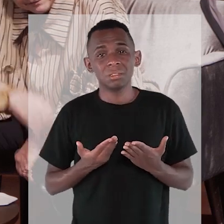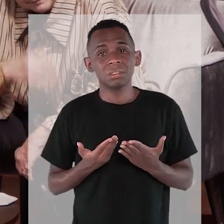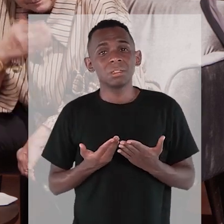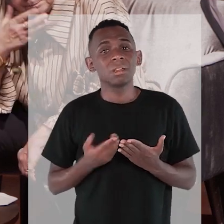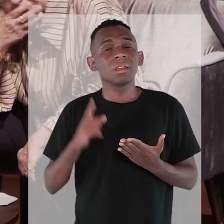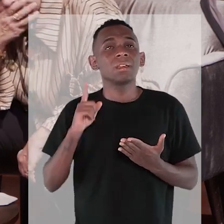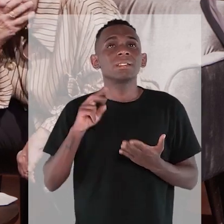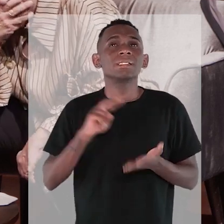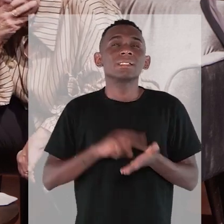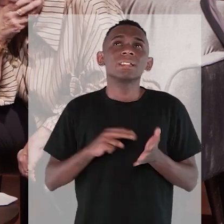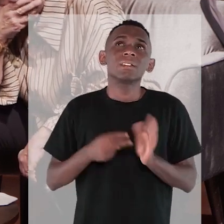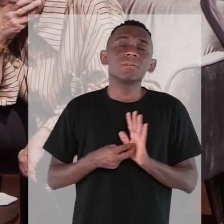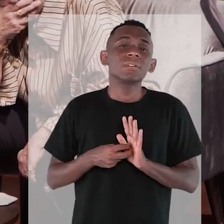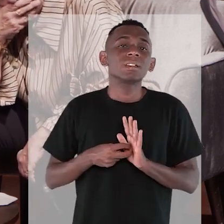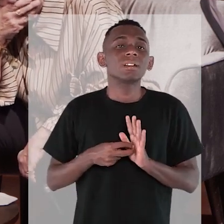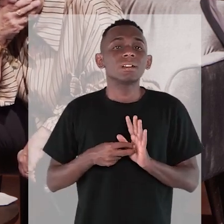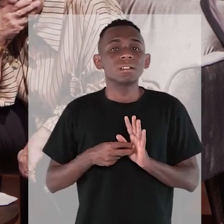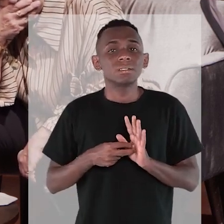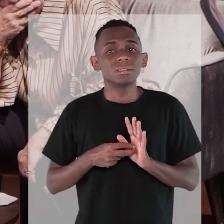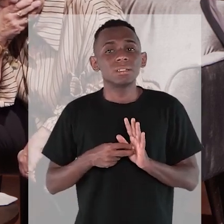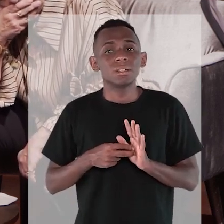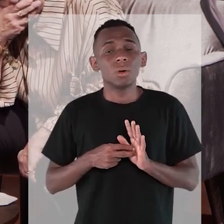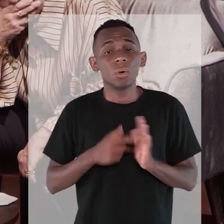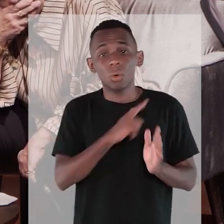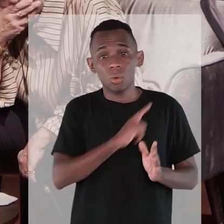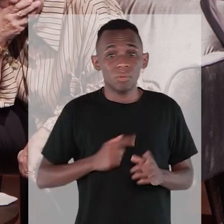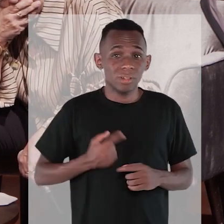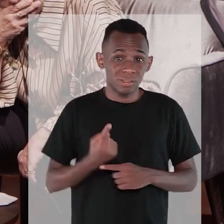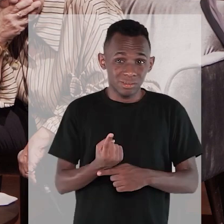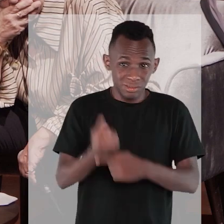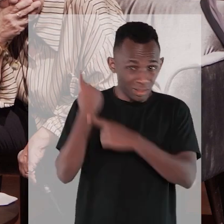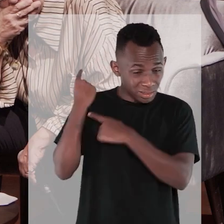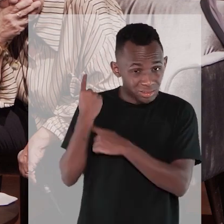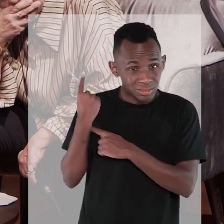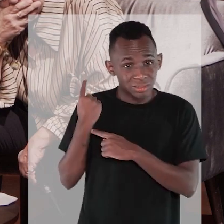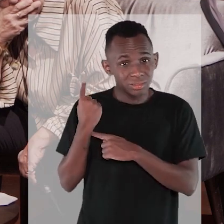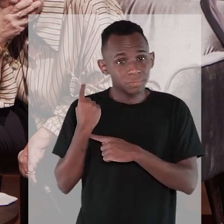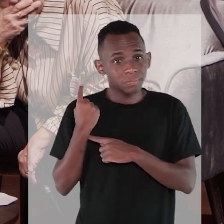é consequência de um governo anterior que